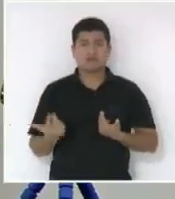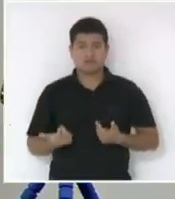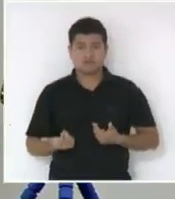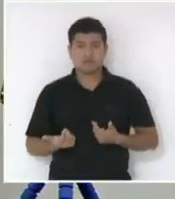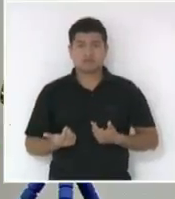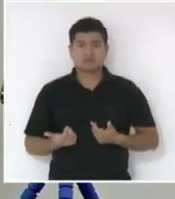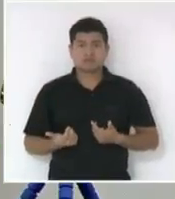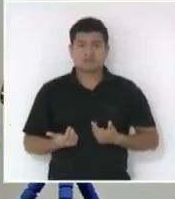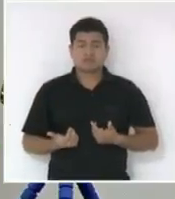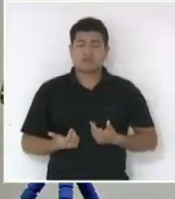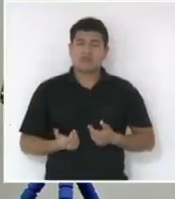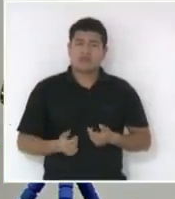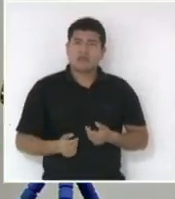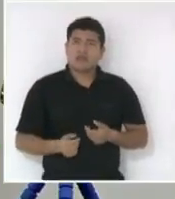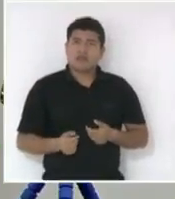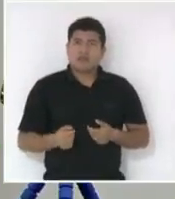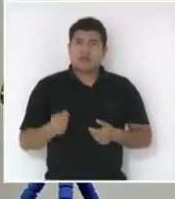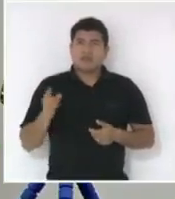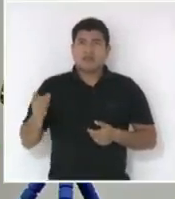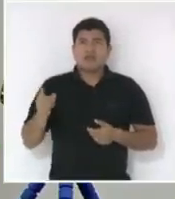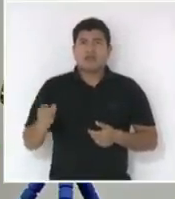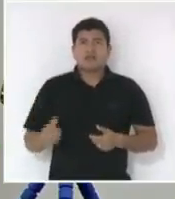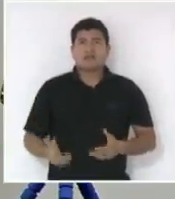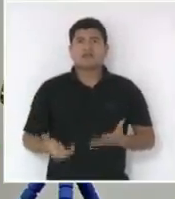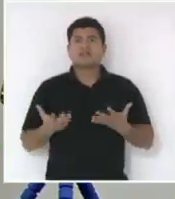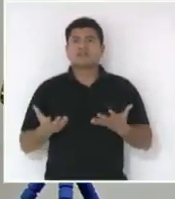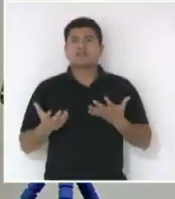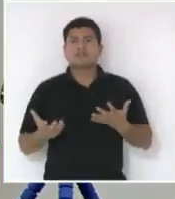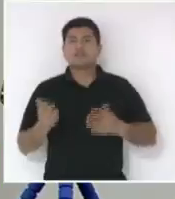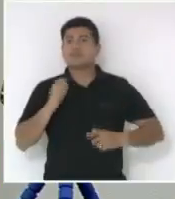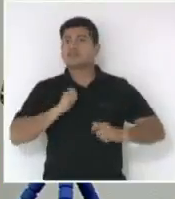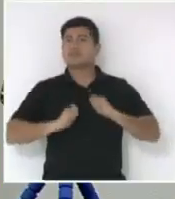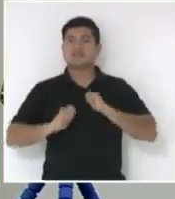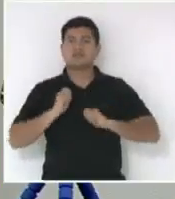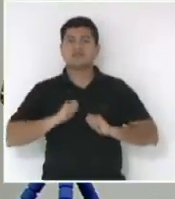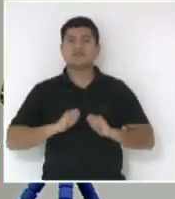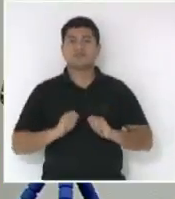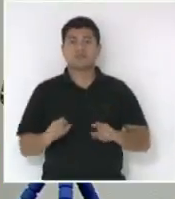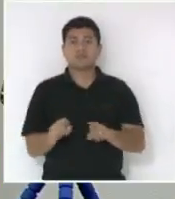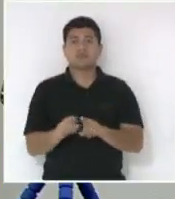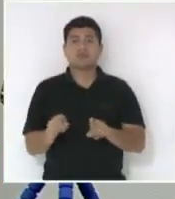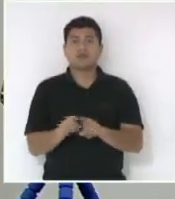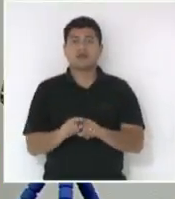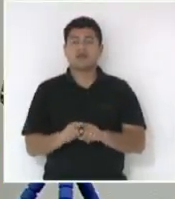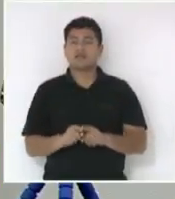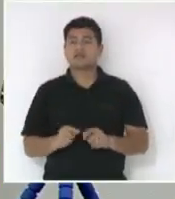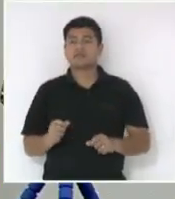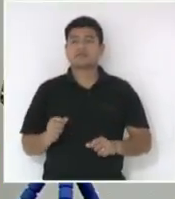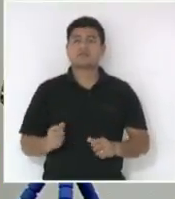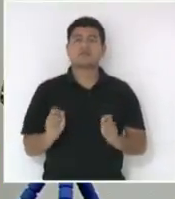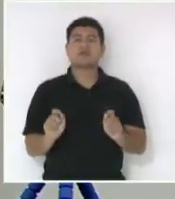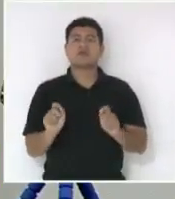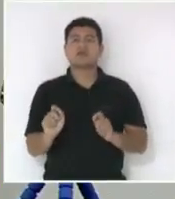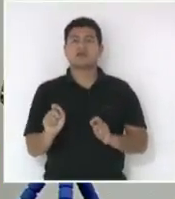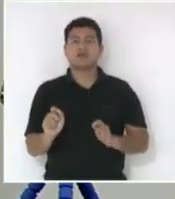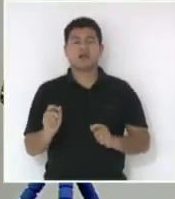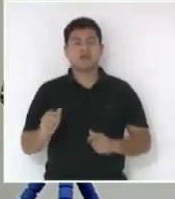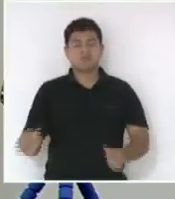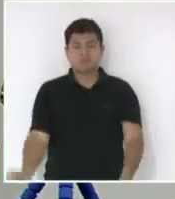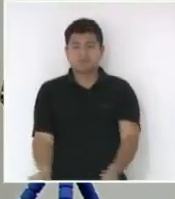que, no afã da expectativa e da esperança por dias melhores,